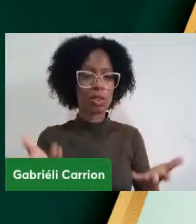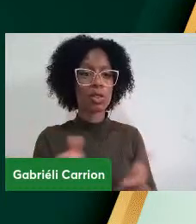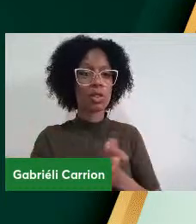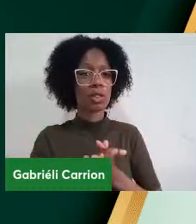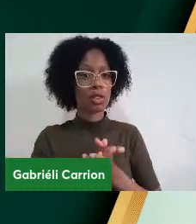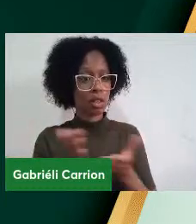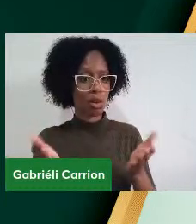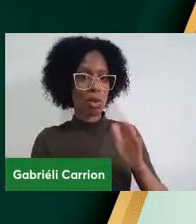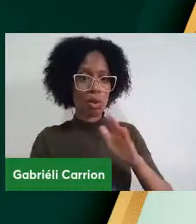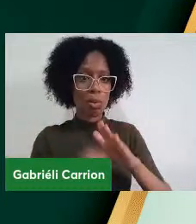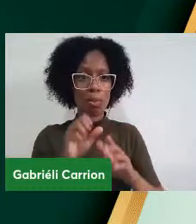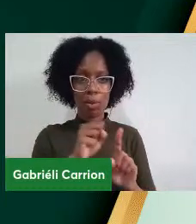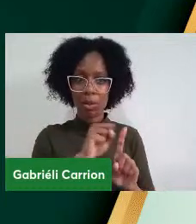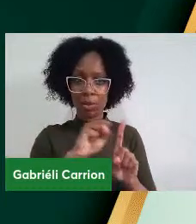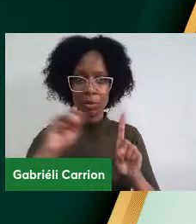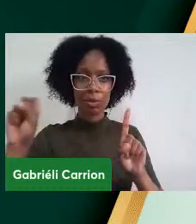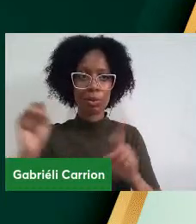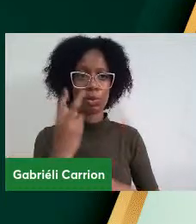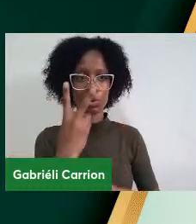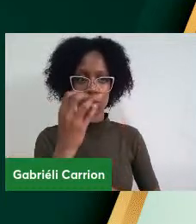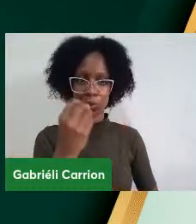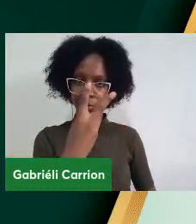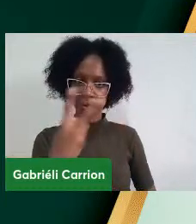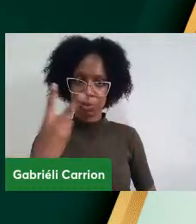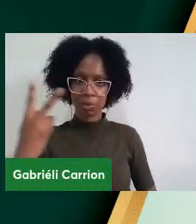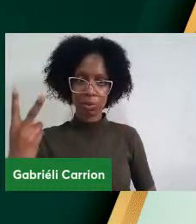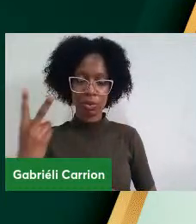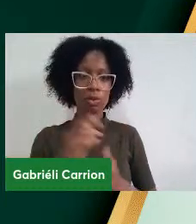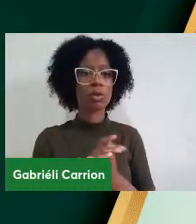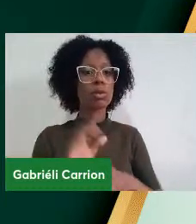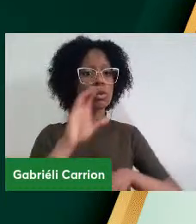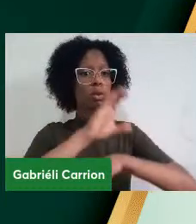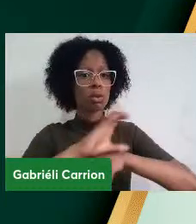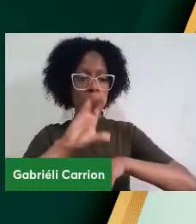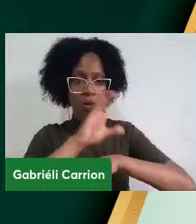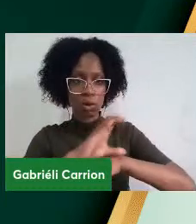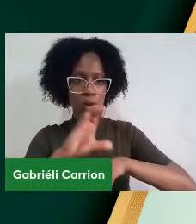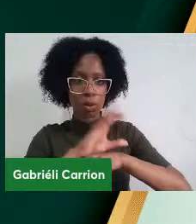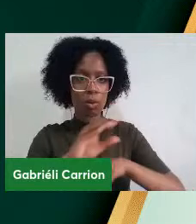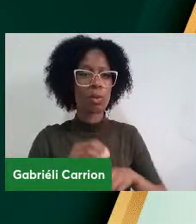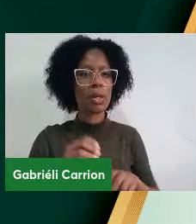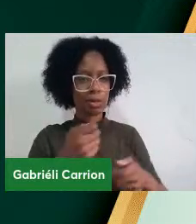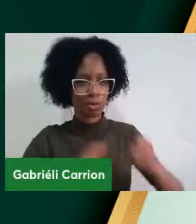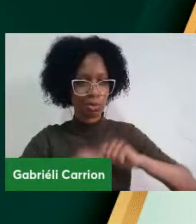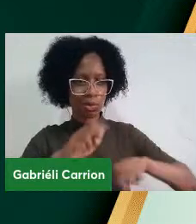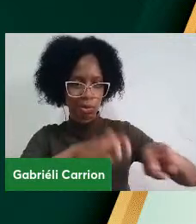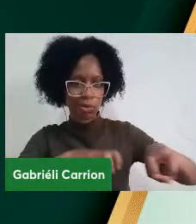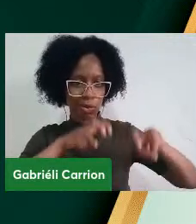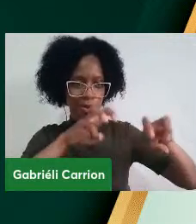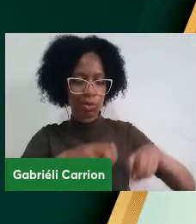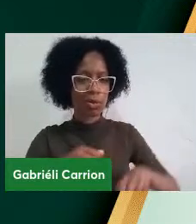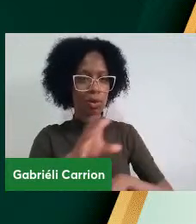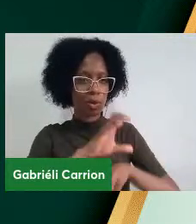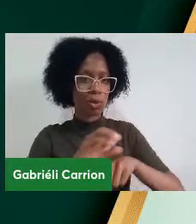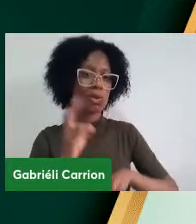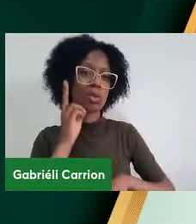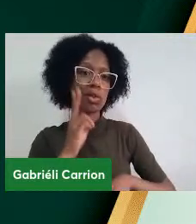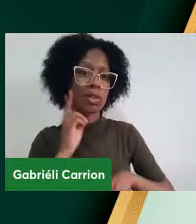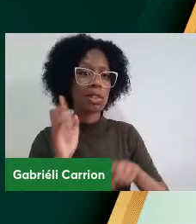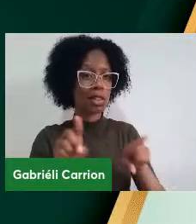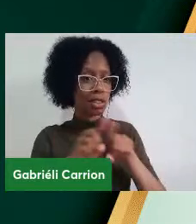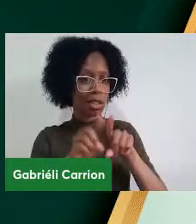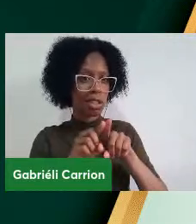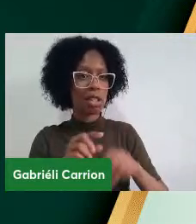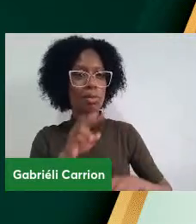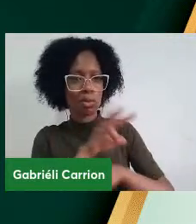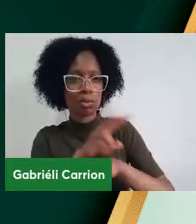do primeiro semestre de 2022 dos cursos de agronegócio, enologia e zootecnia